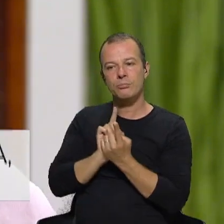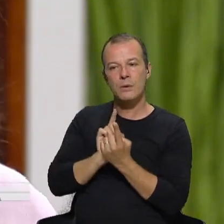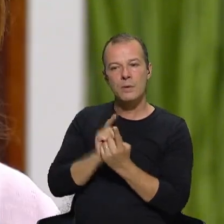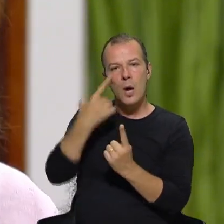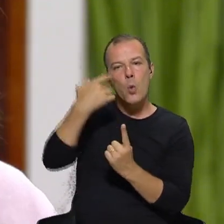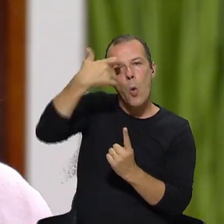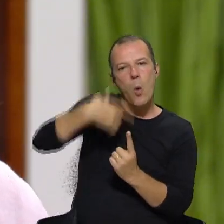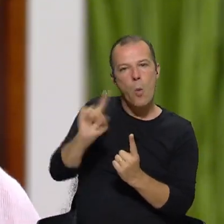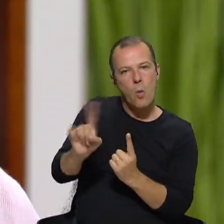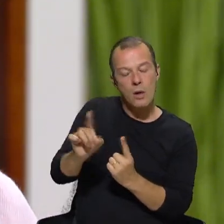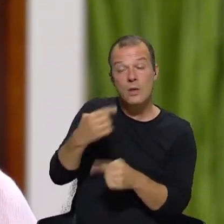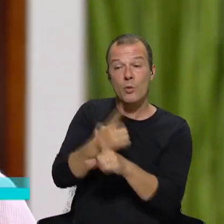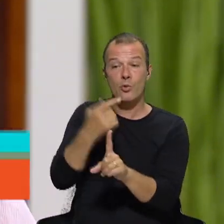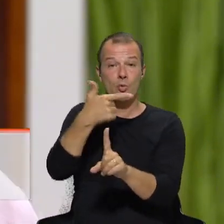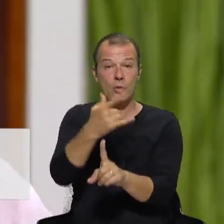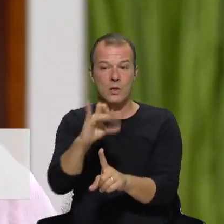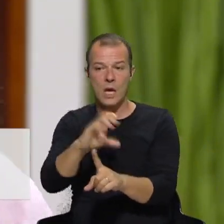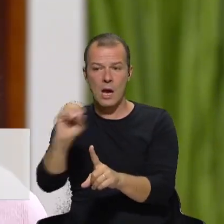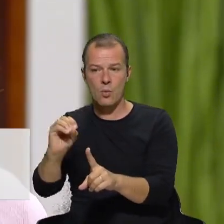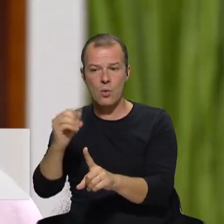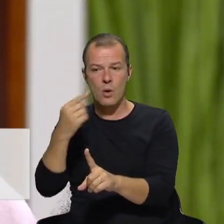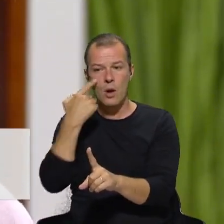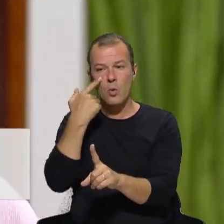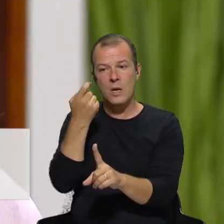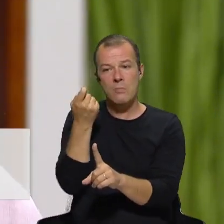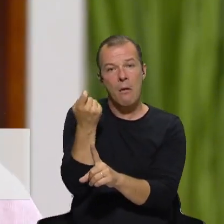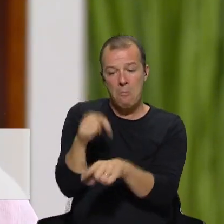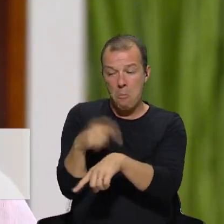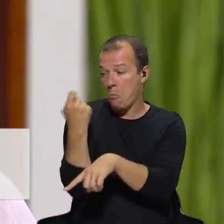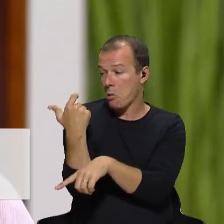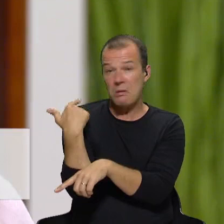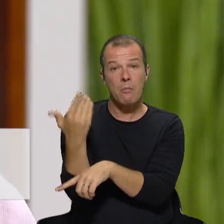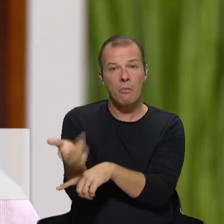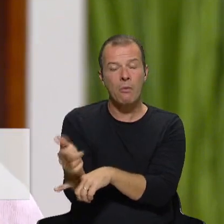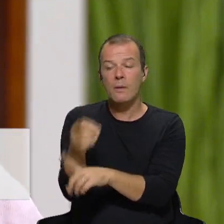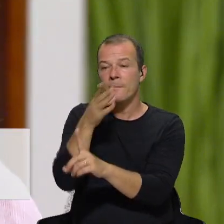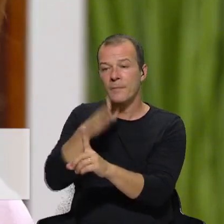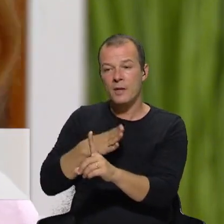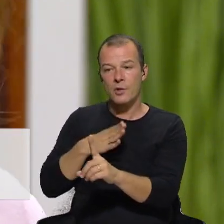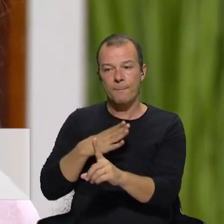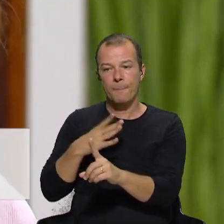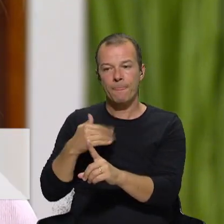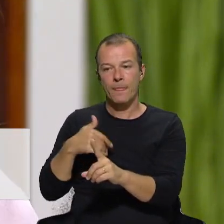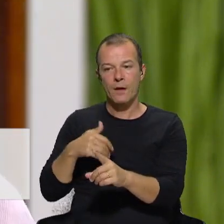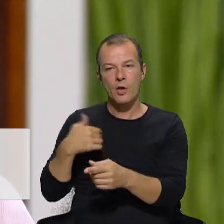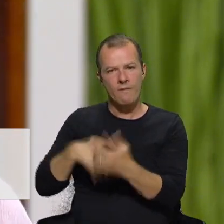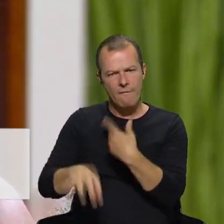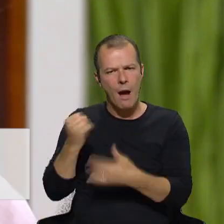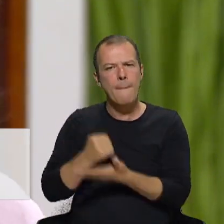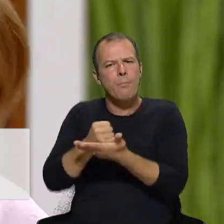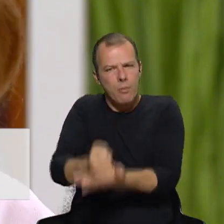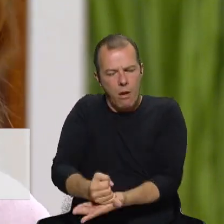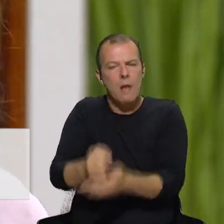nos conhece, porque o Tiago conhece-me há relativamente pouco tempo, e diz, eu não te vou deixar porque